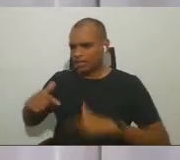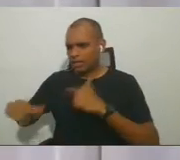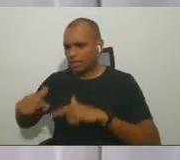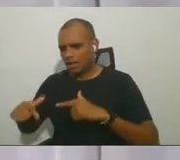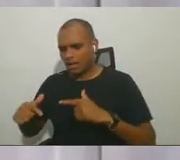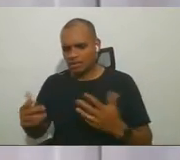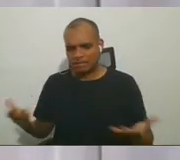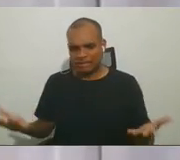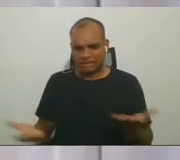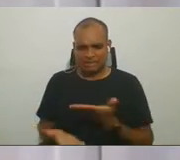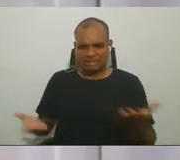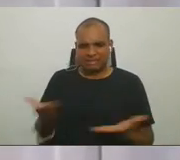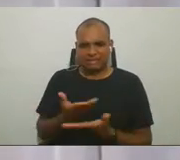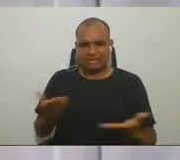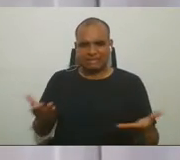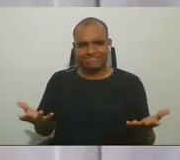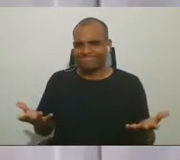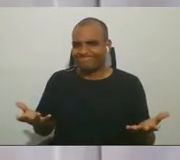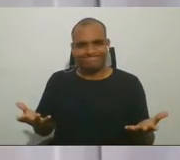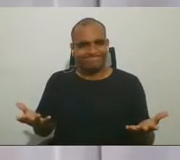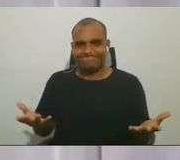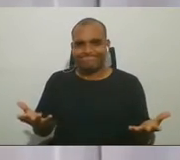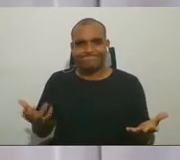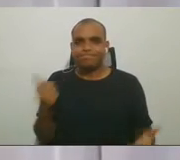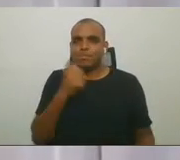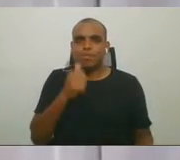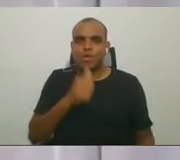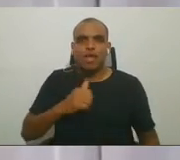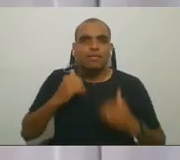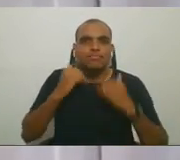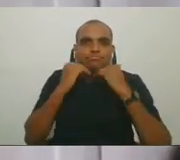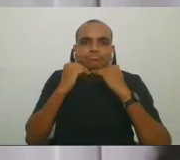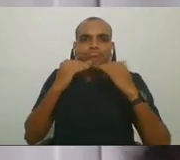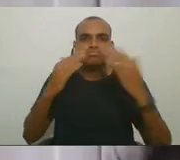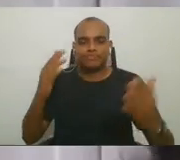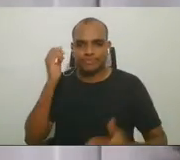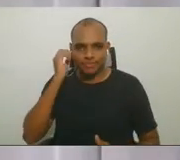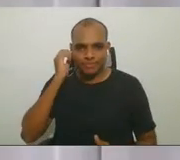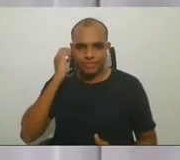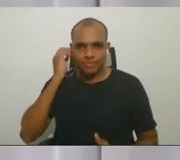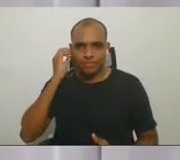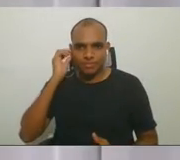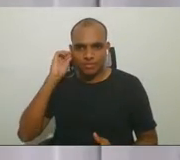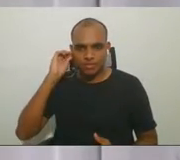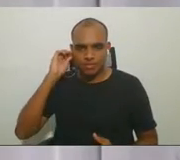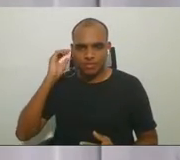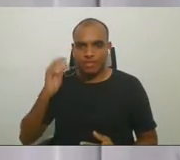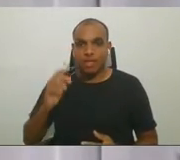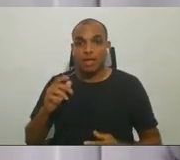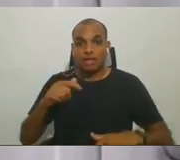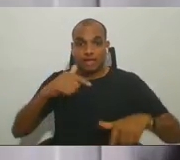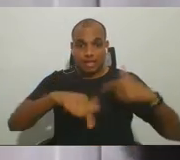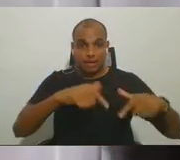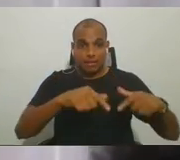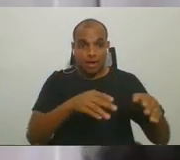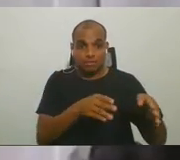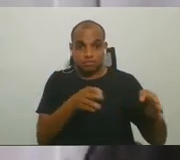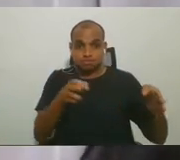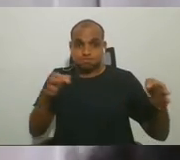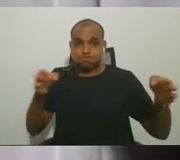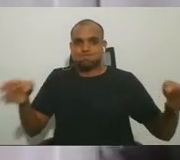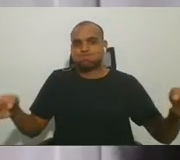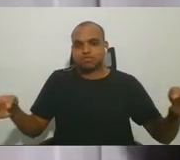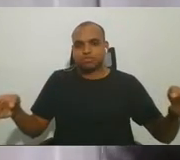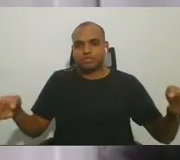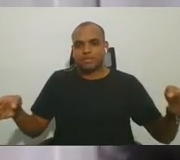Se conciliou de uma forma patética. As mulheres estenderam notavelmente a jornada de trabalho, porque atendiam